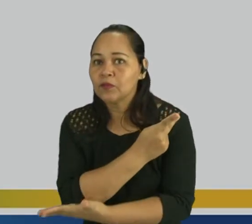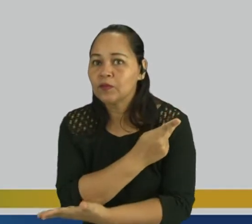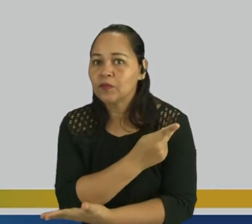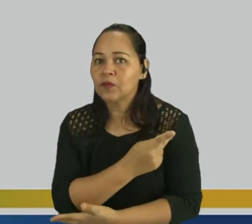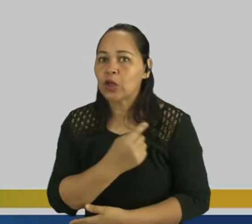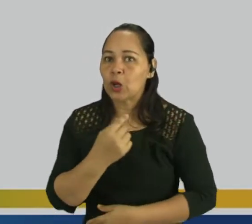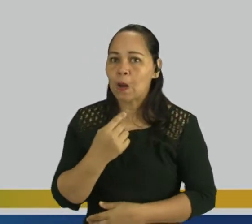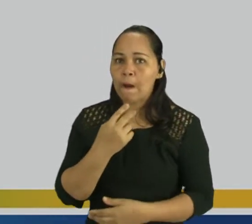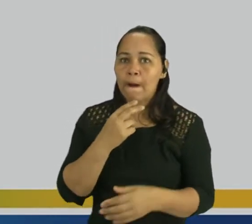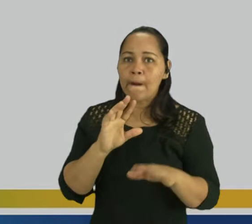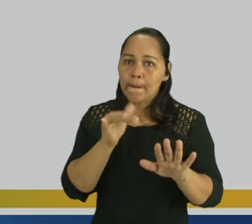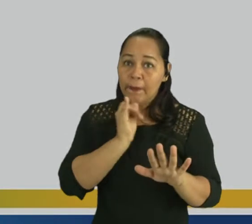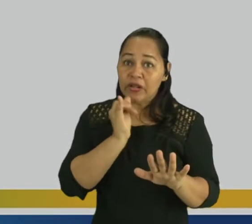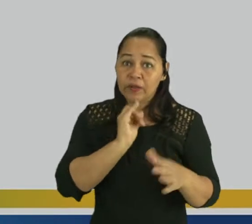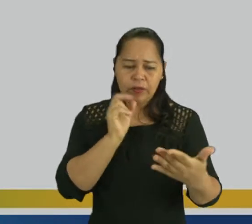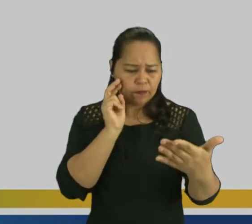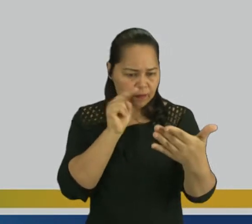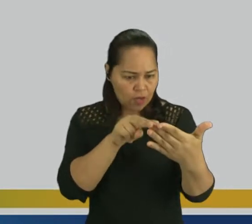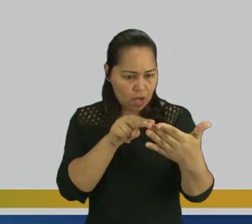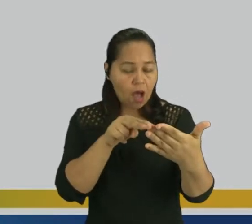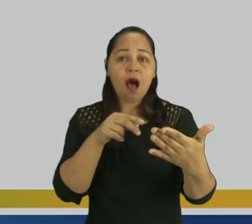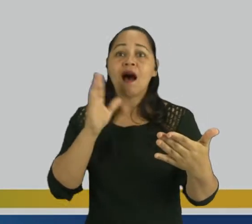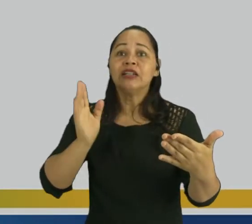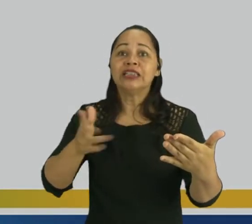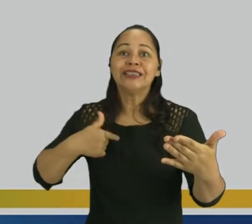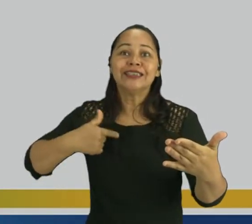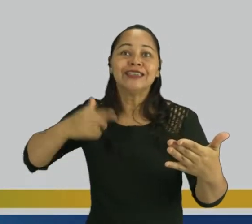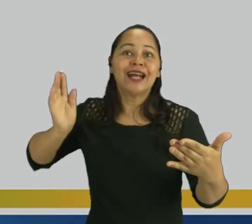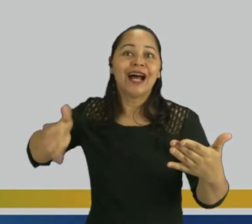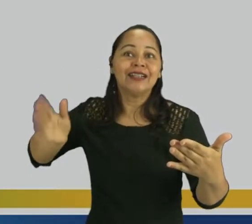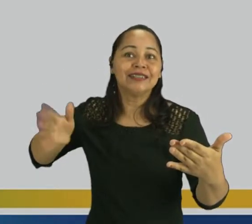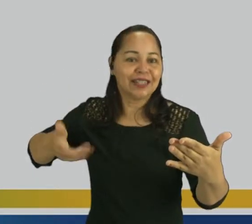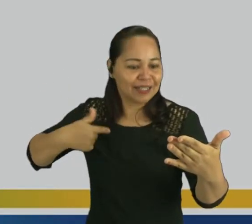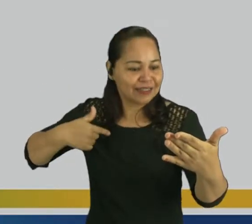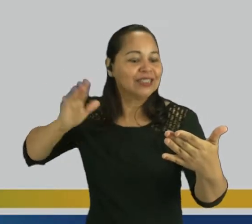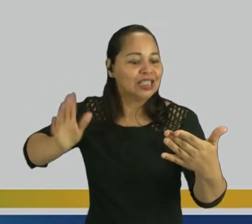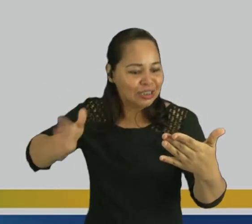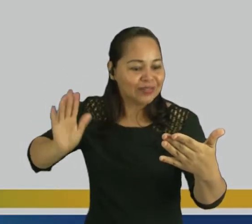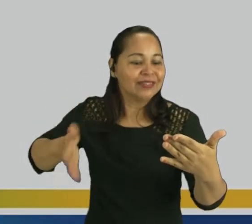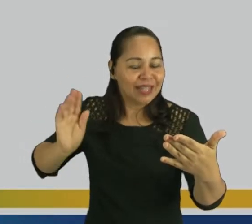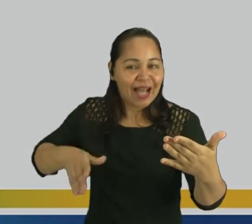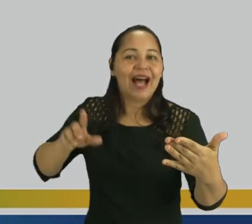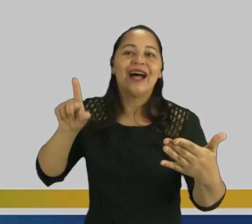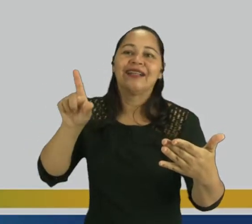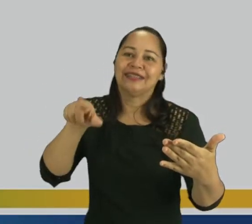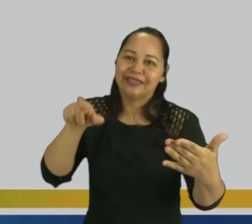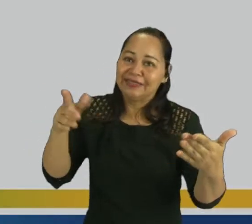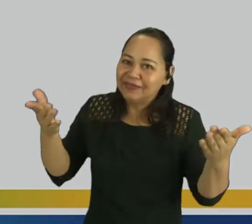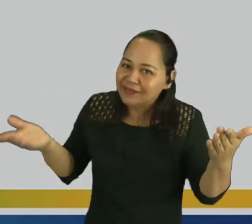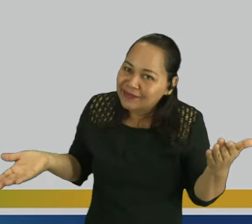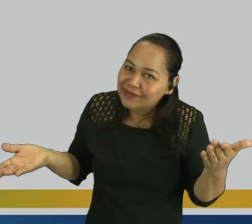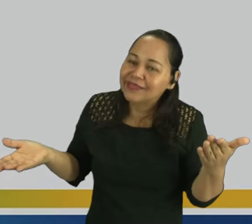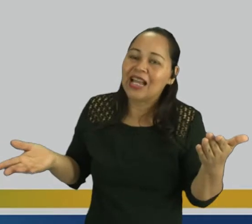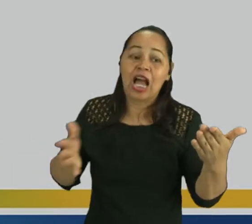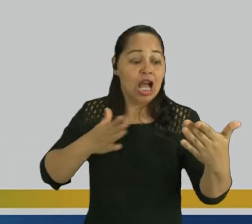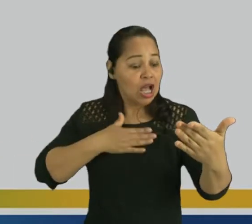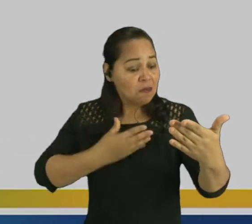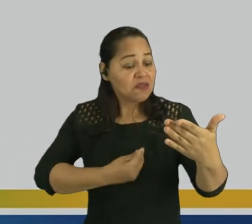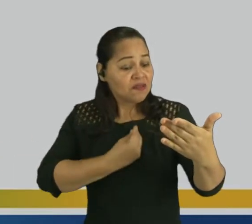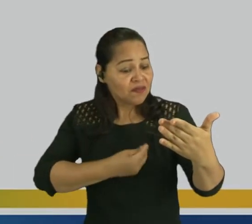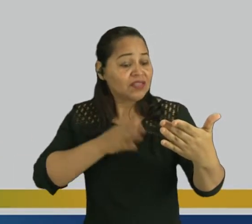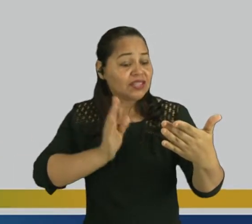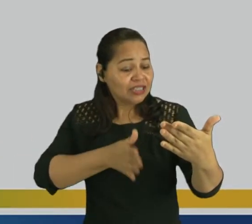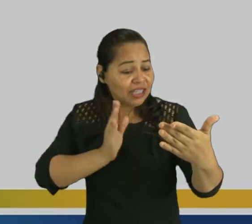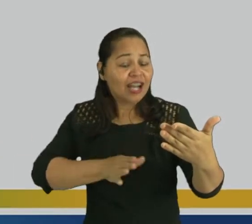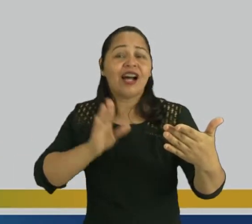eu já vivenciei isso já aconteceu comigo. Quantas vezes, né, você lê uma história que você falou, isso é a